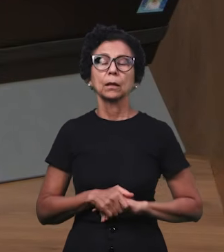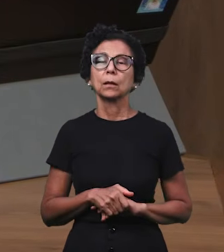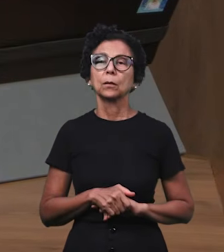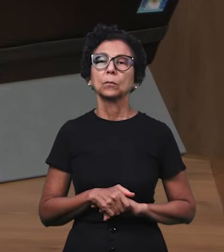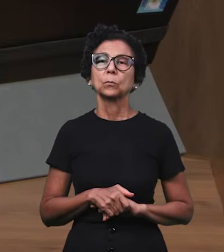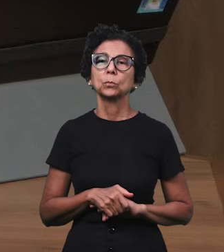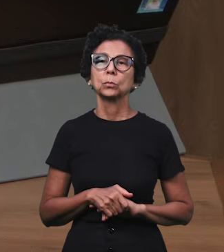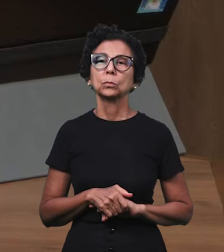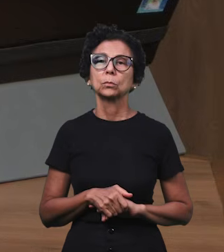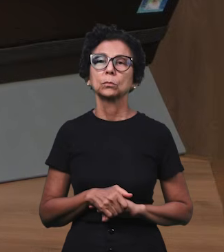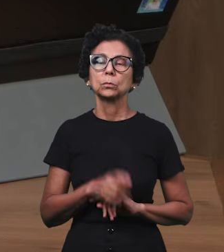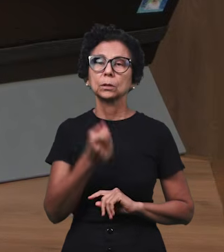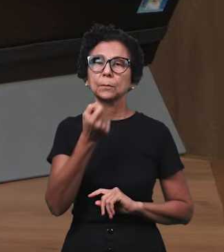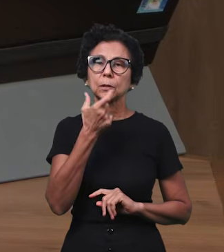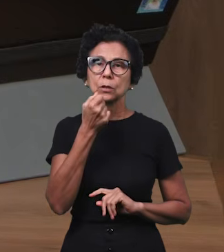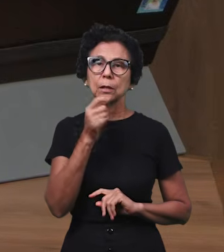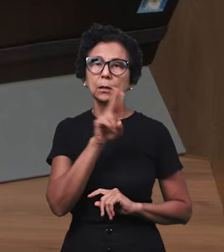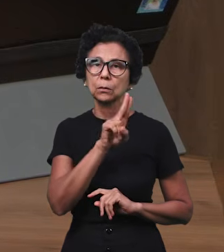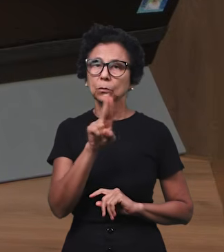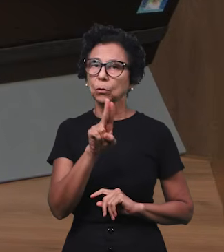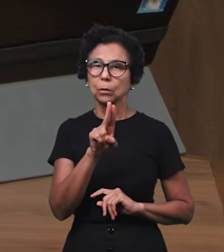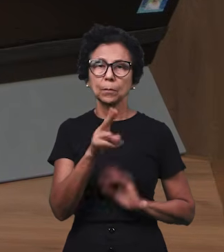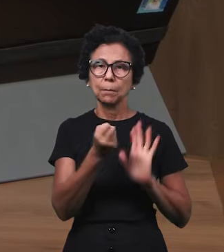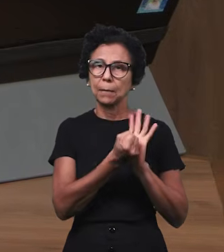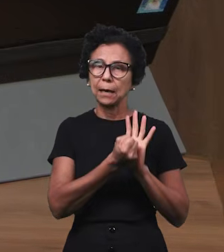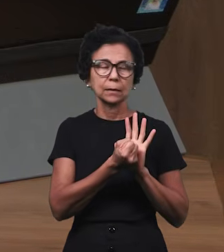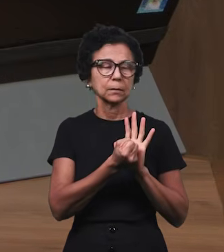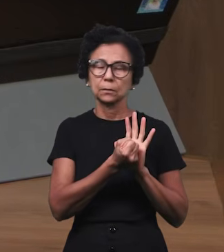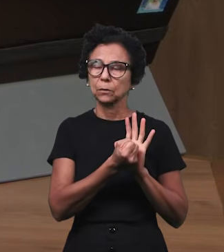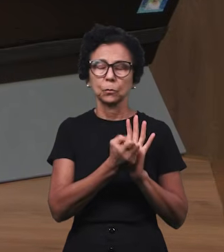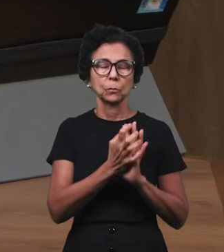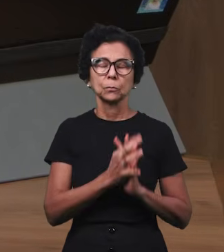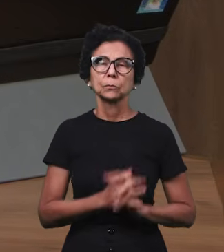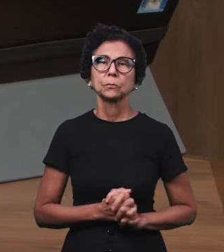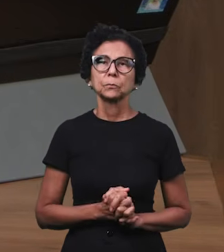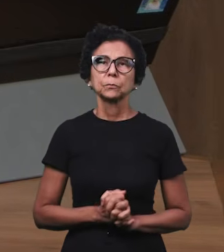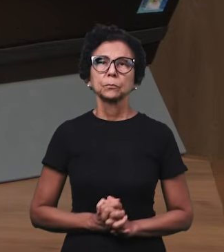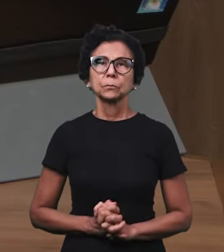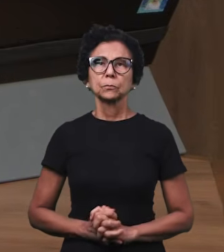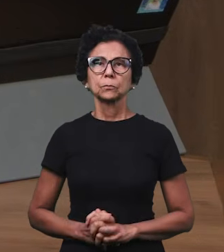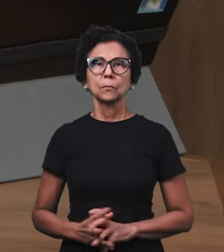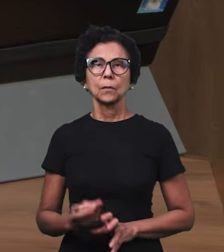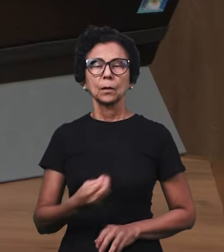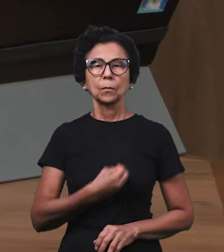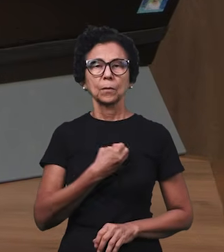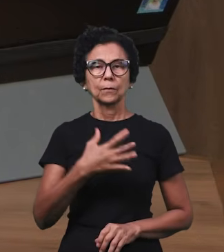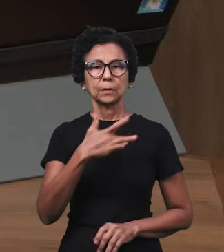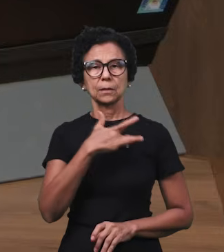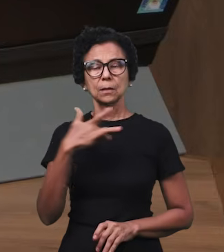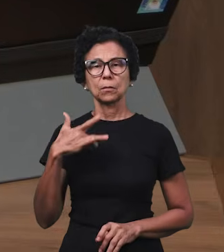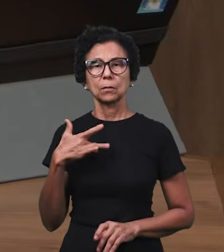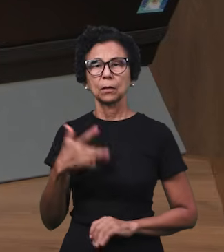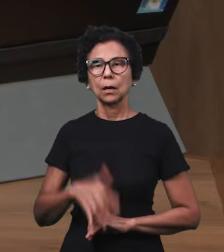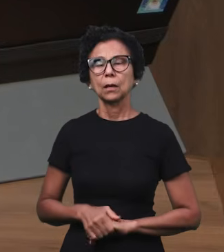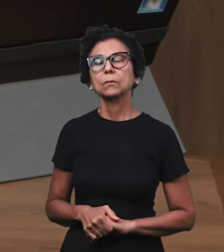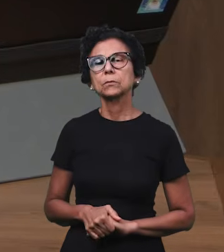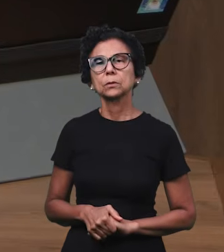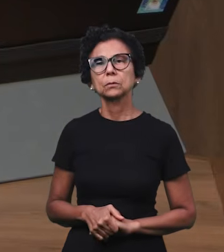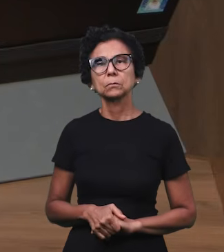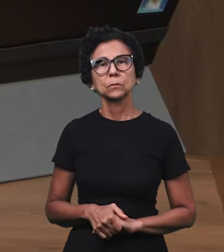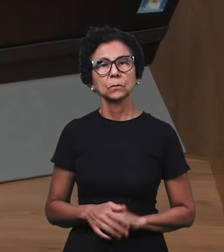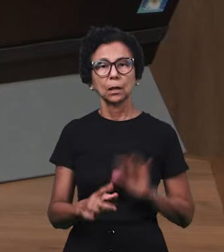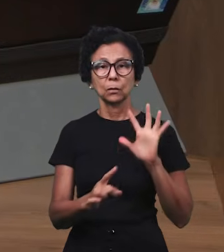induzimos tratamento. Exatamente. E uma coisa que é super interessante é o seguinte, o Viver com Saúde, ele não quer